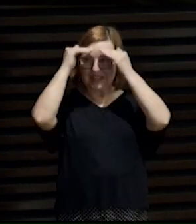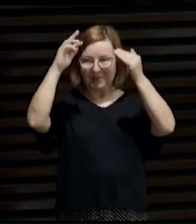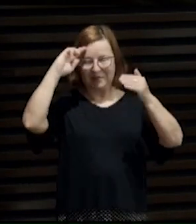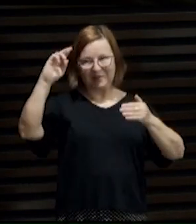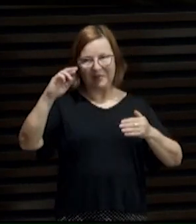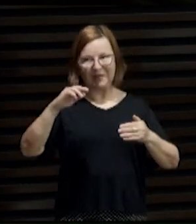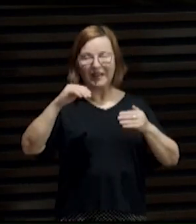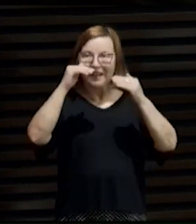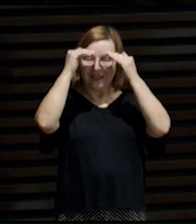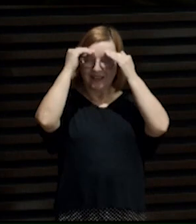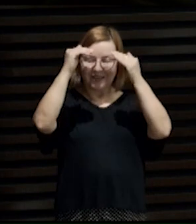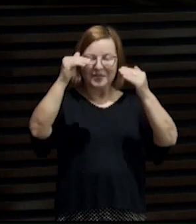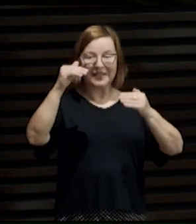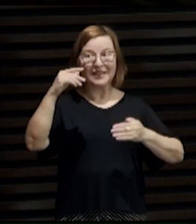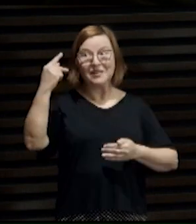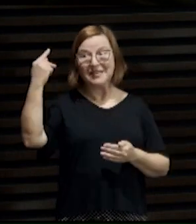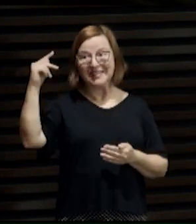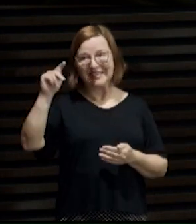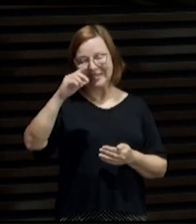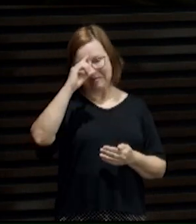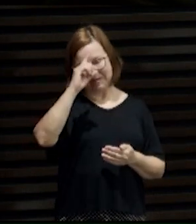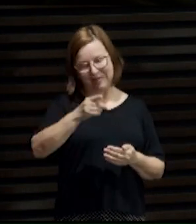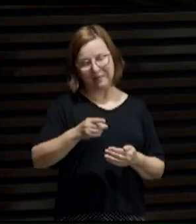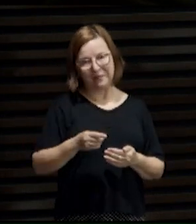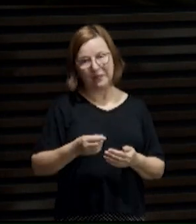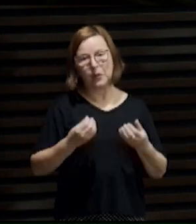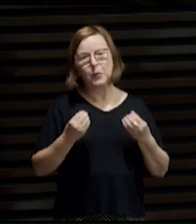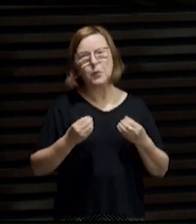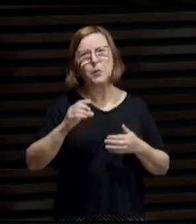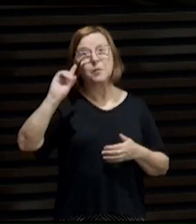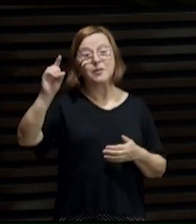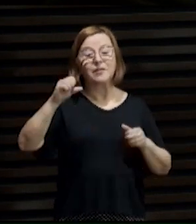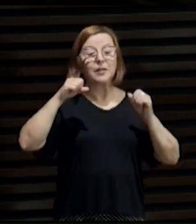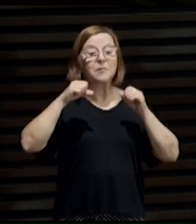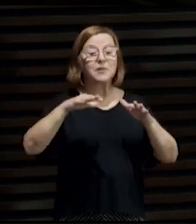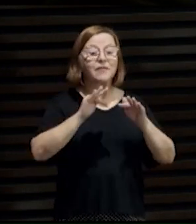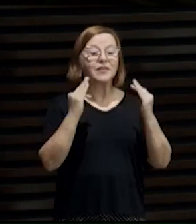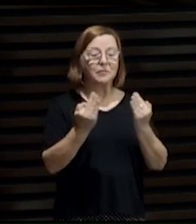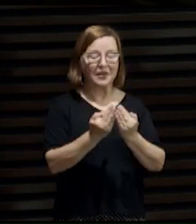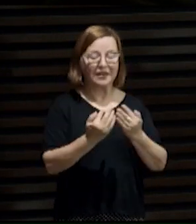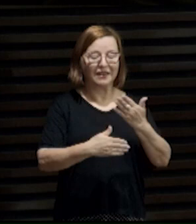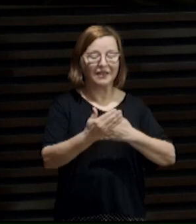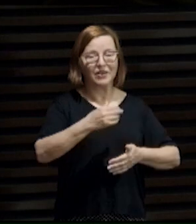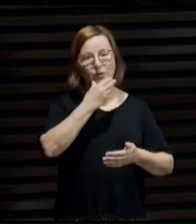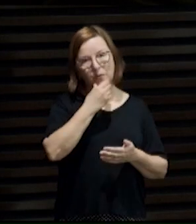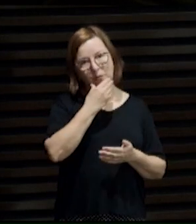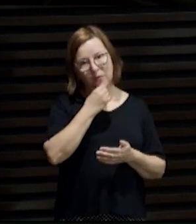caminhos. Como é que Deus abençoa uma casa? Por meio de um homem